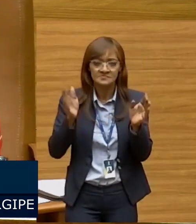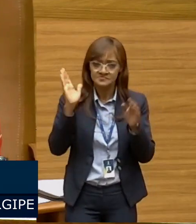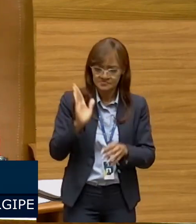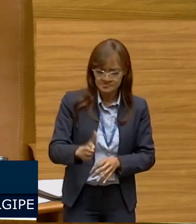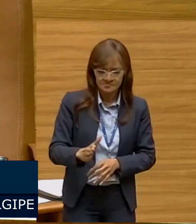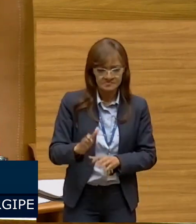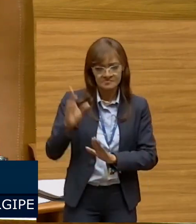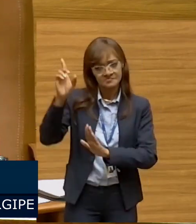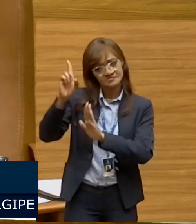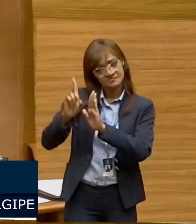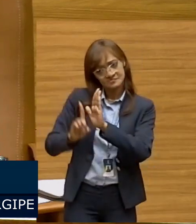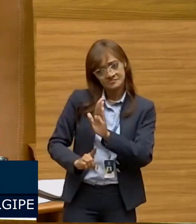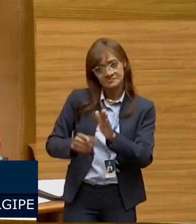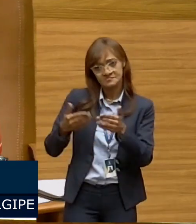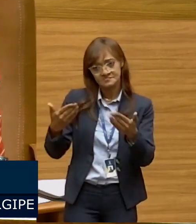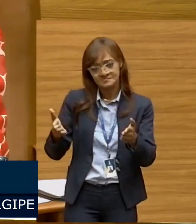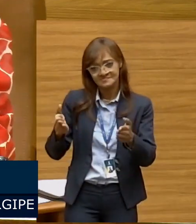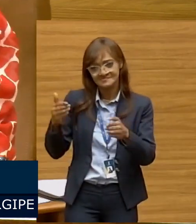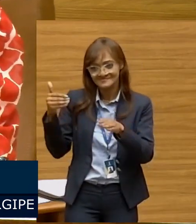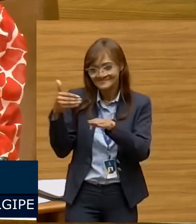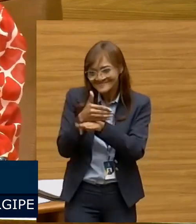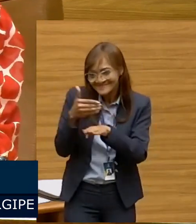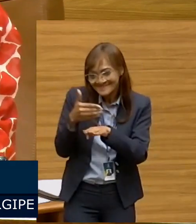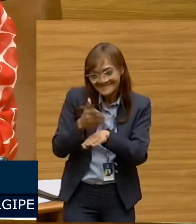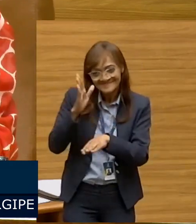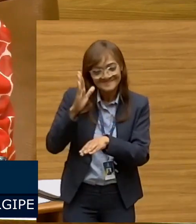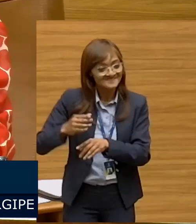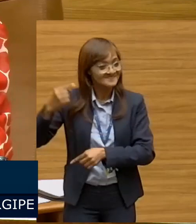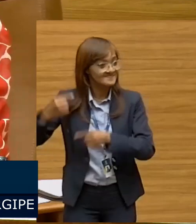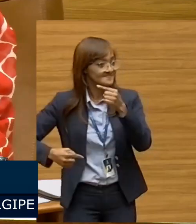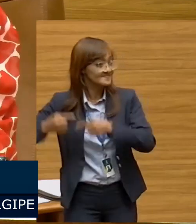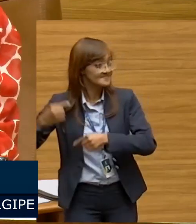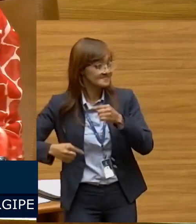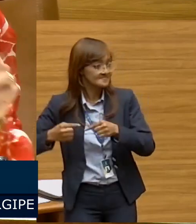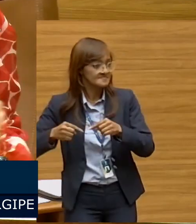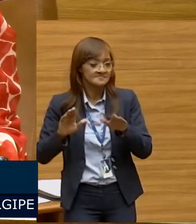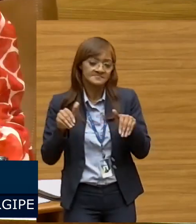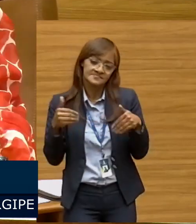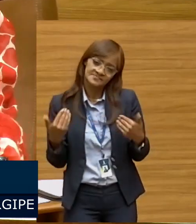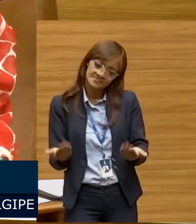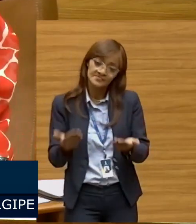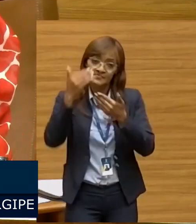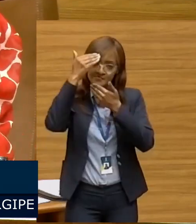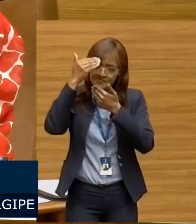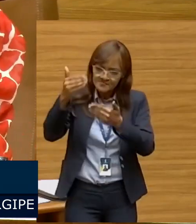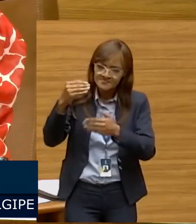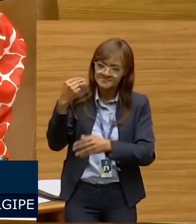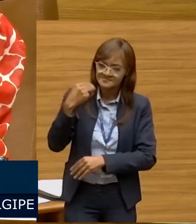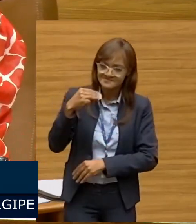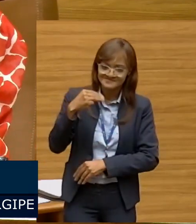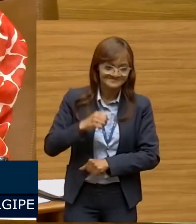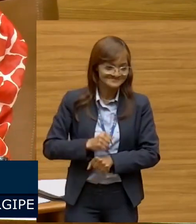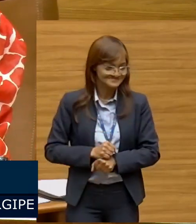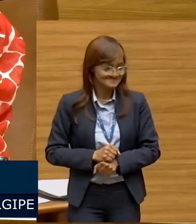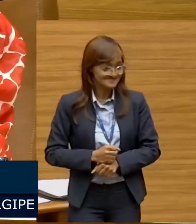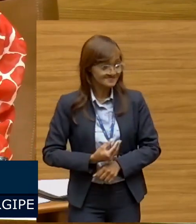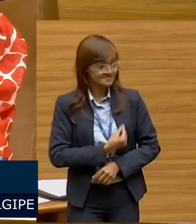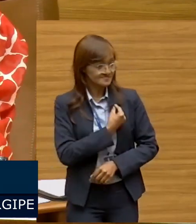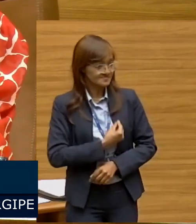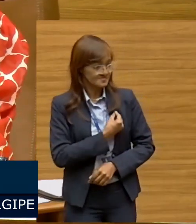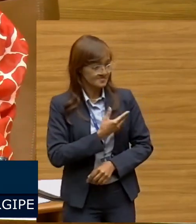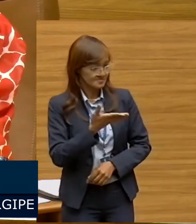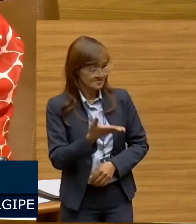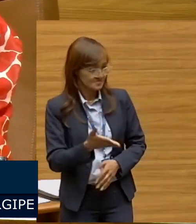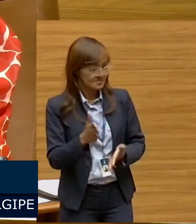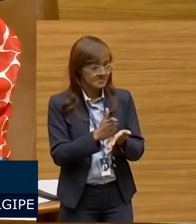negação, né, de direitos e de acesso, né, a políticas públicas. Então, Muito obrigada. Eu vou registrar aqui a presença, né,